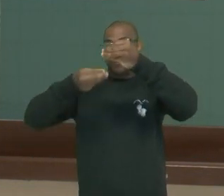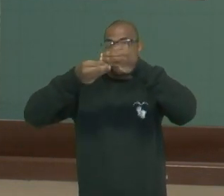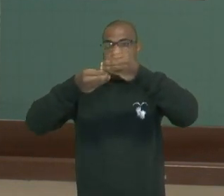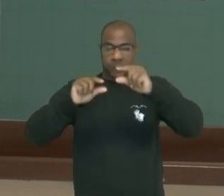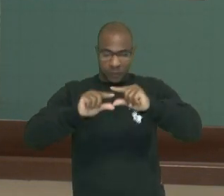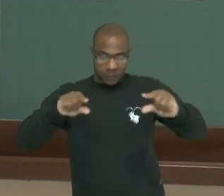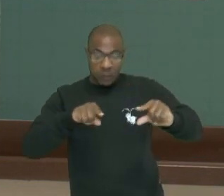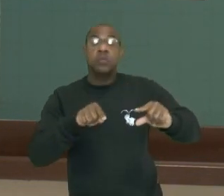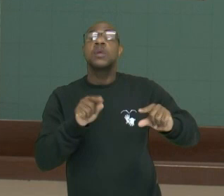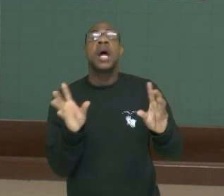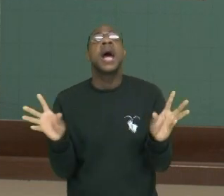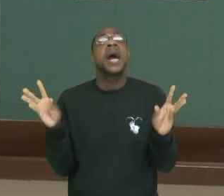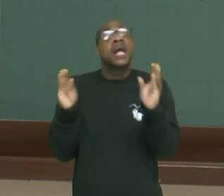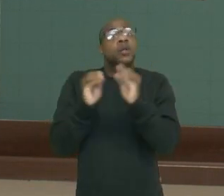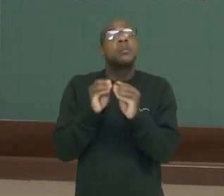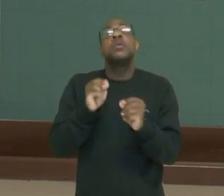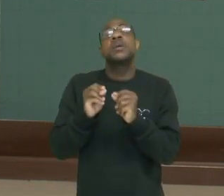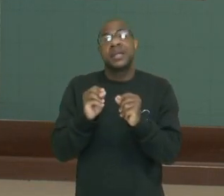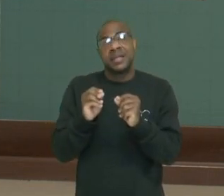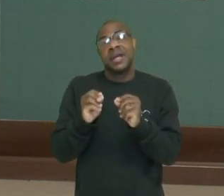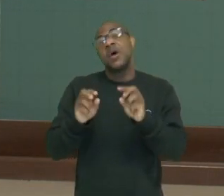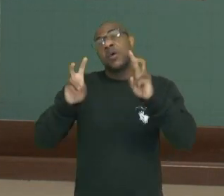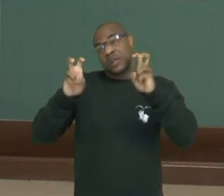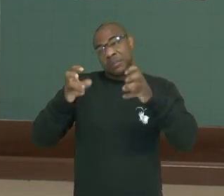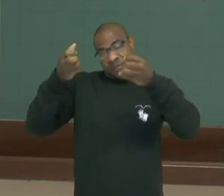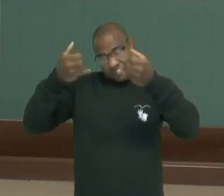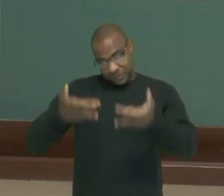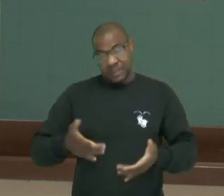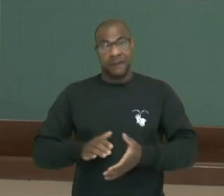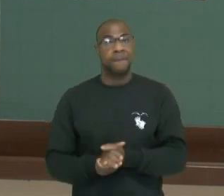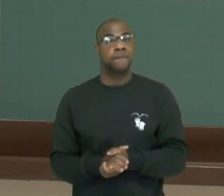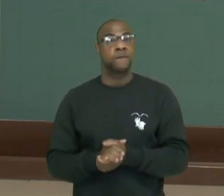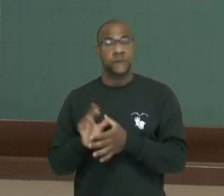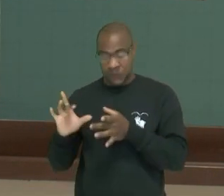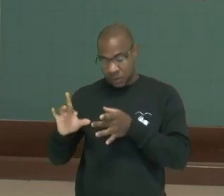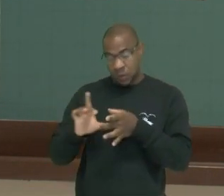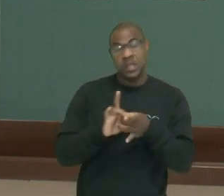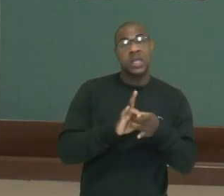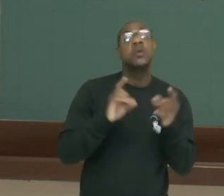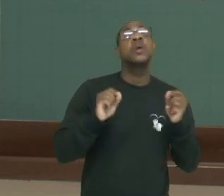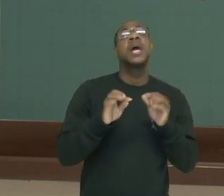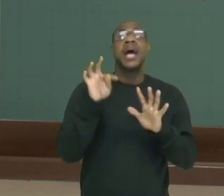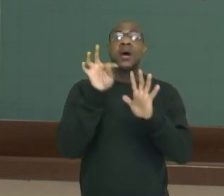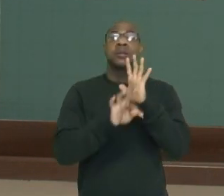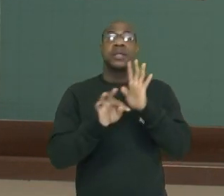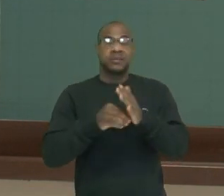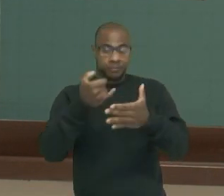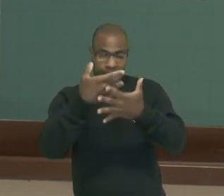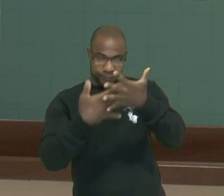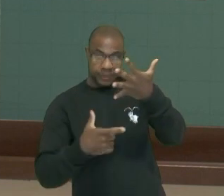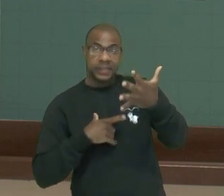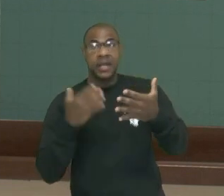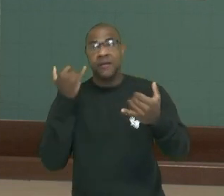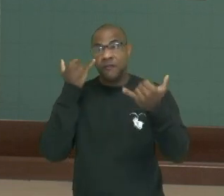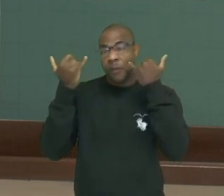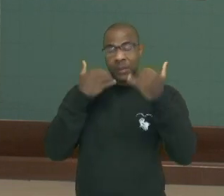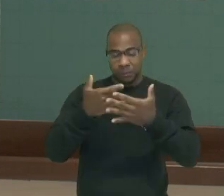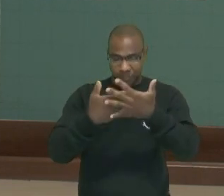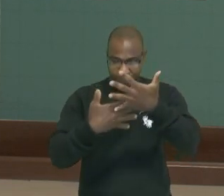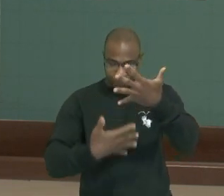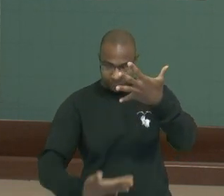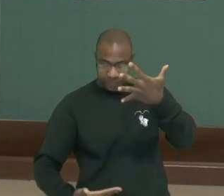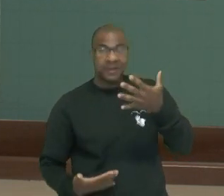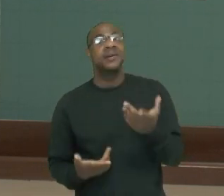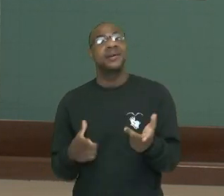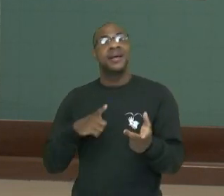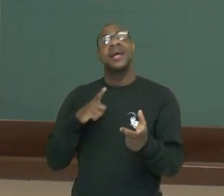que irá ser abordado. A contextualização, nós temos aí as principais informações mencionando quem